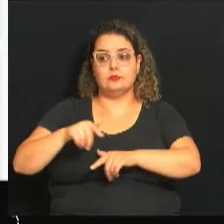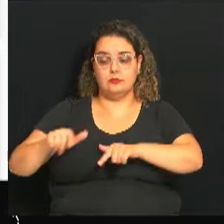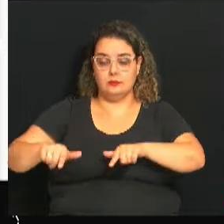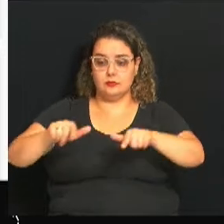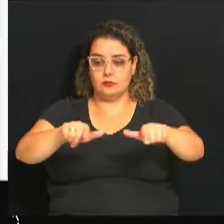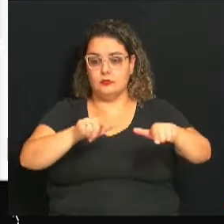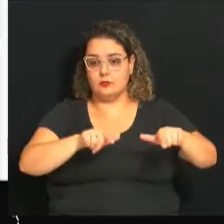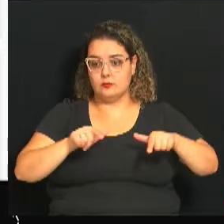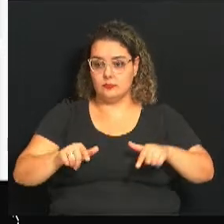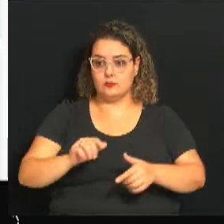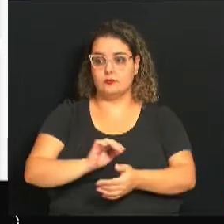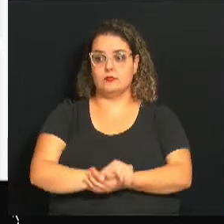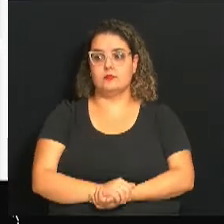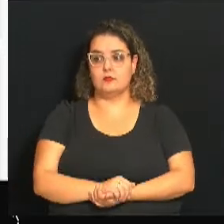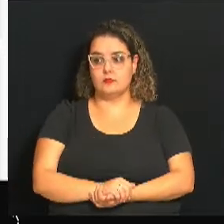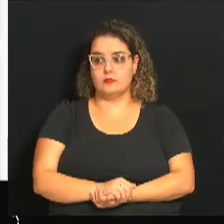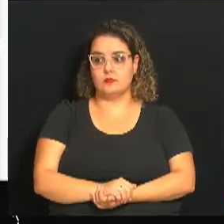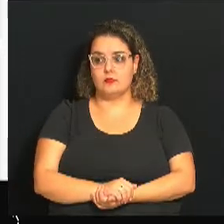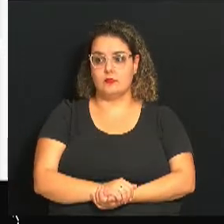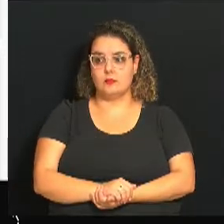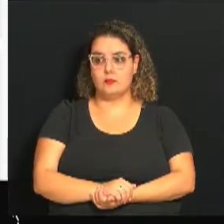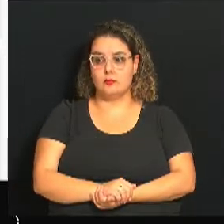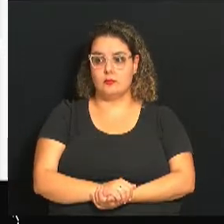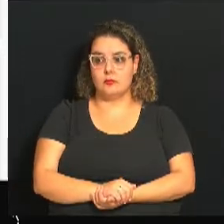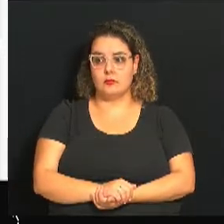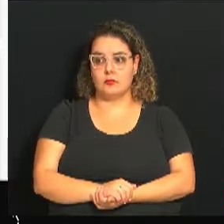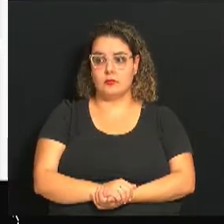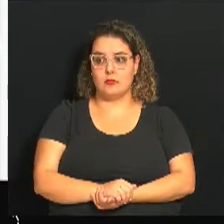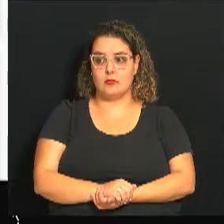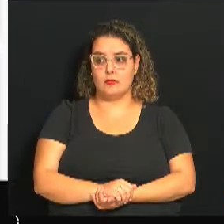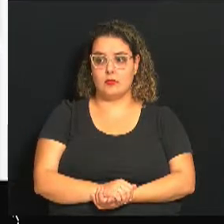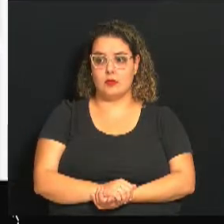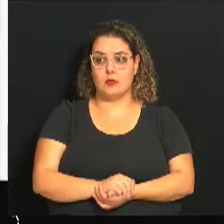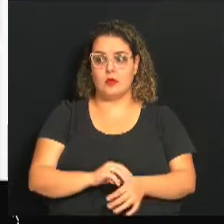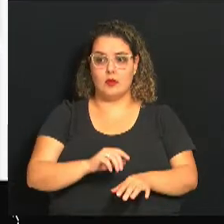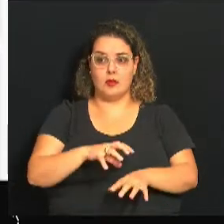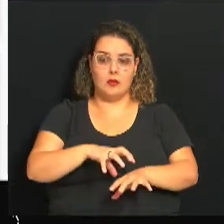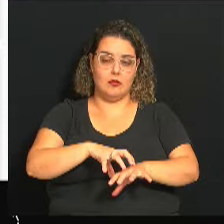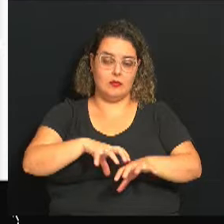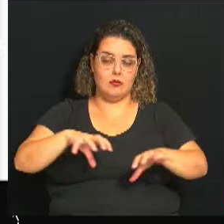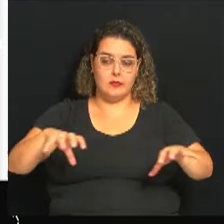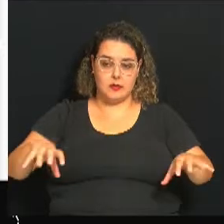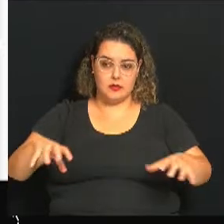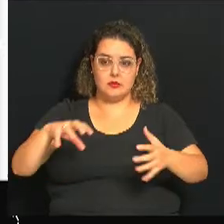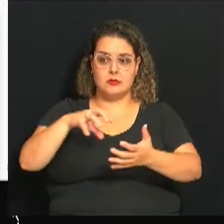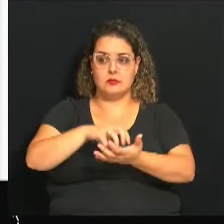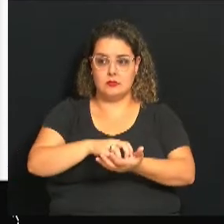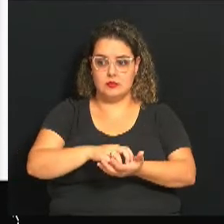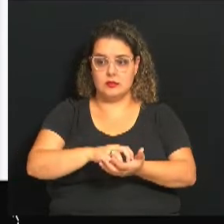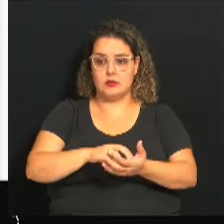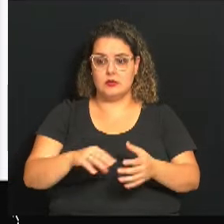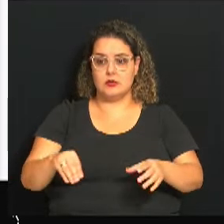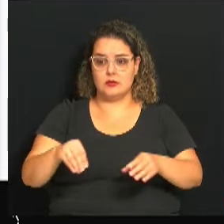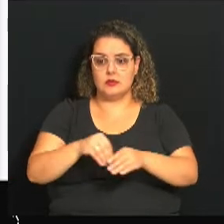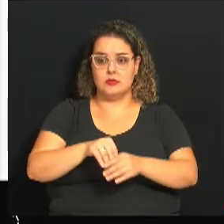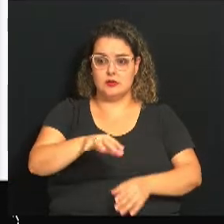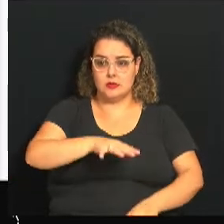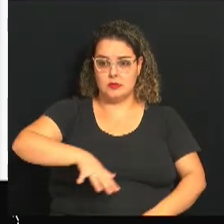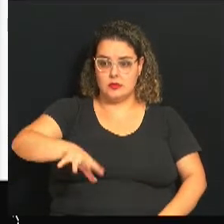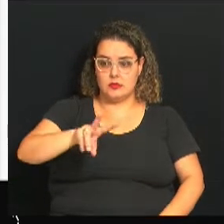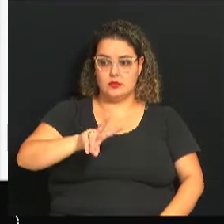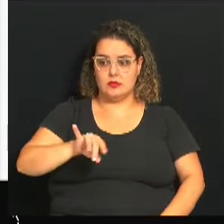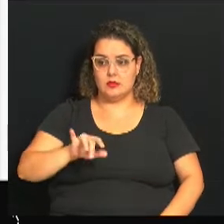né, um pouco, né, mais afastadas do centro, mas estão dentro desses complexos viários aí que